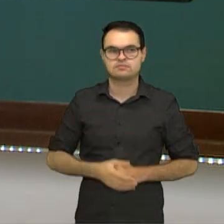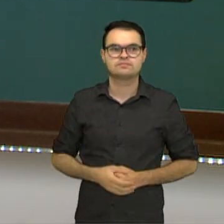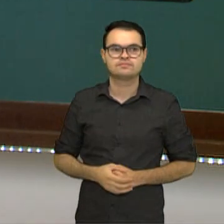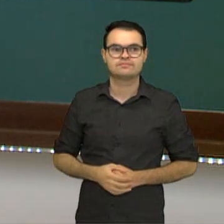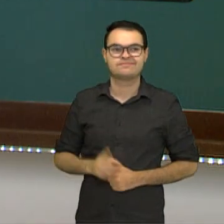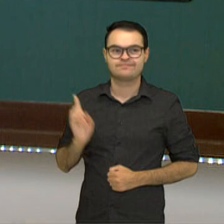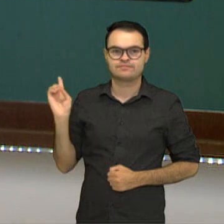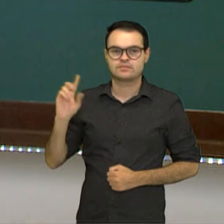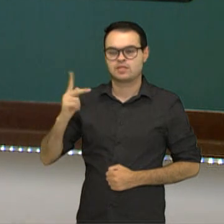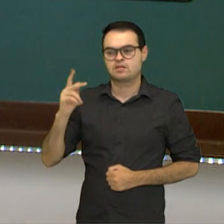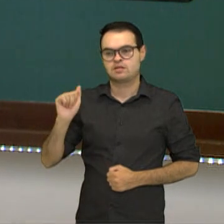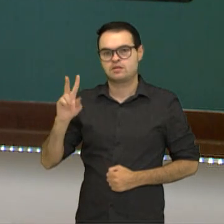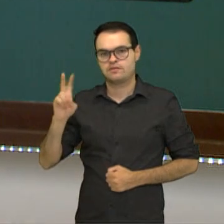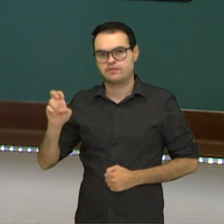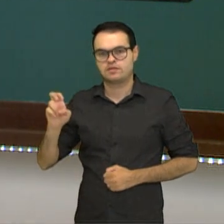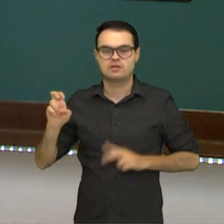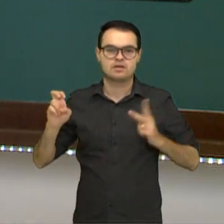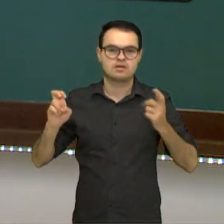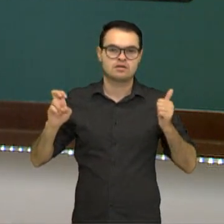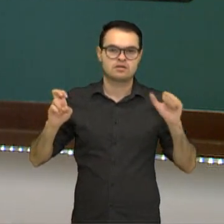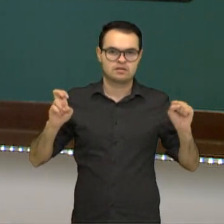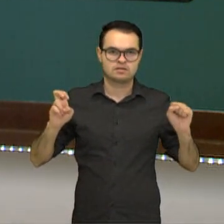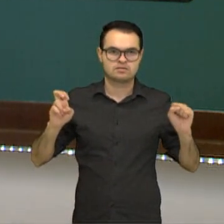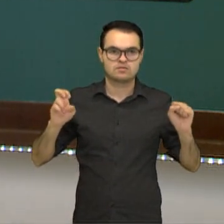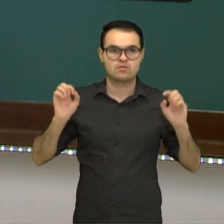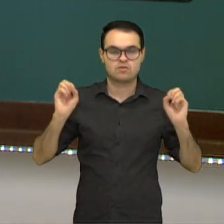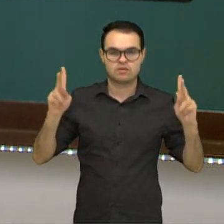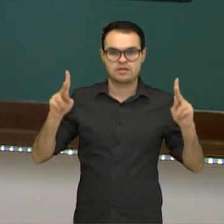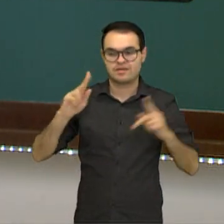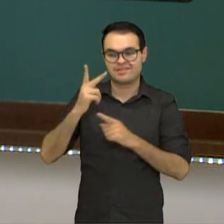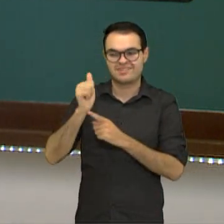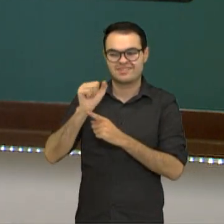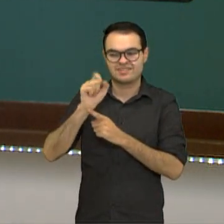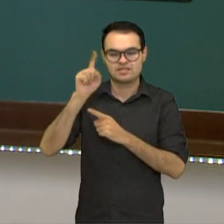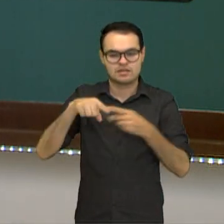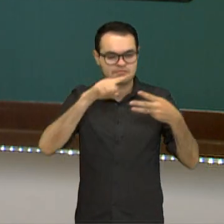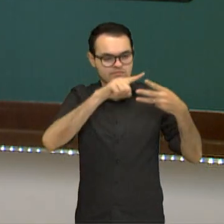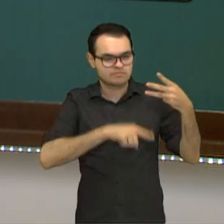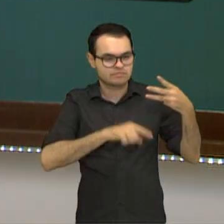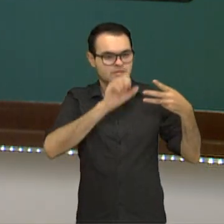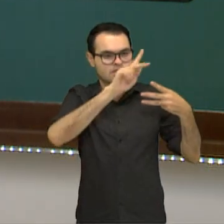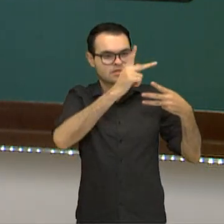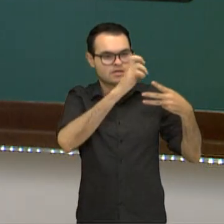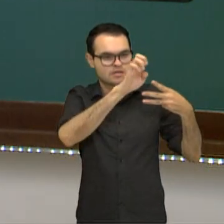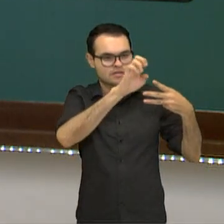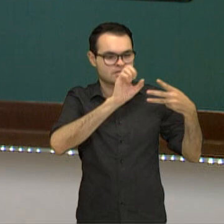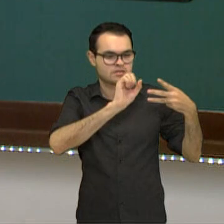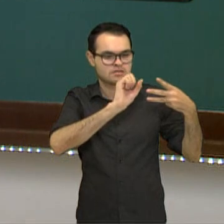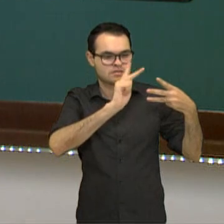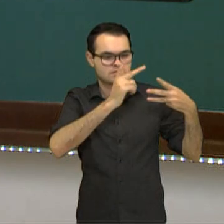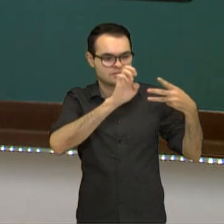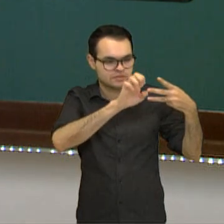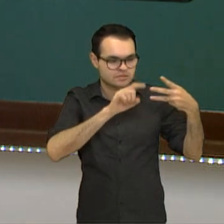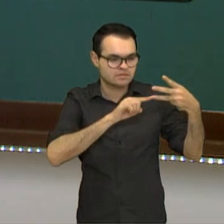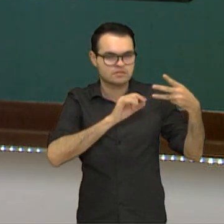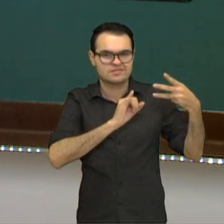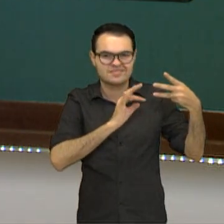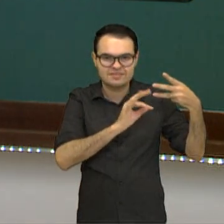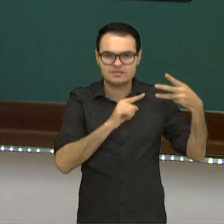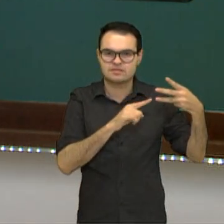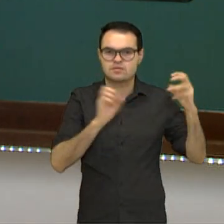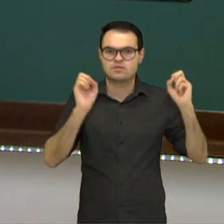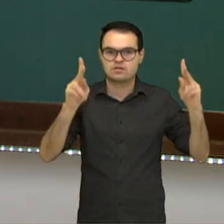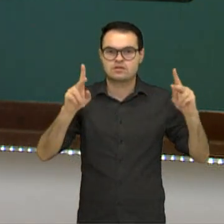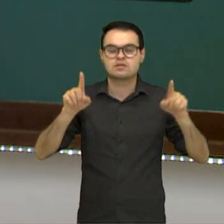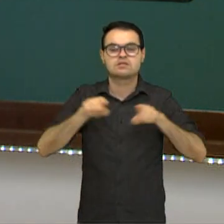olha, have ou has, mas o particípio passado. O has, ele é utilizado com he, she e o it. Ele também é utilizado para falar de ações